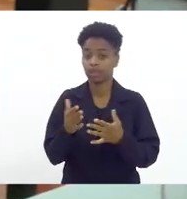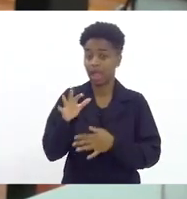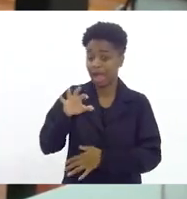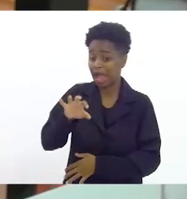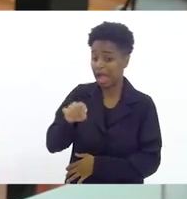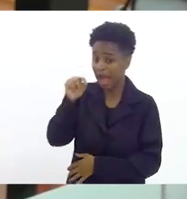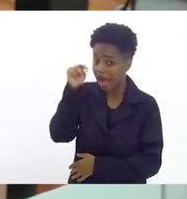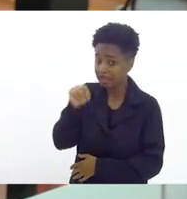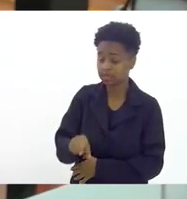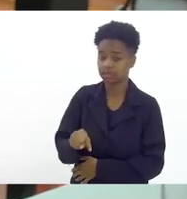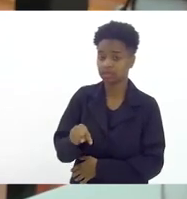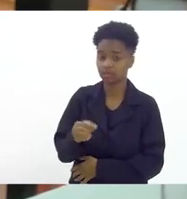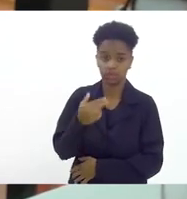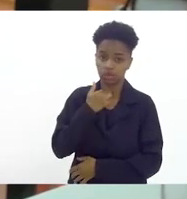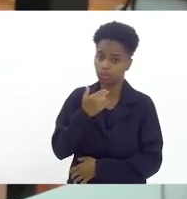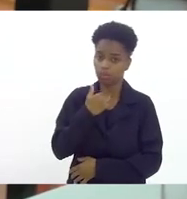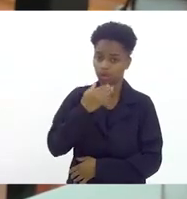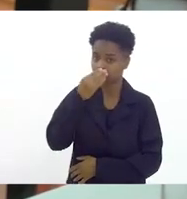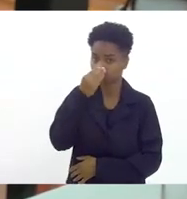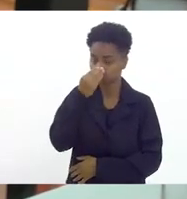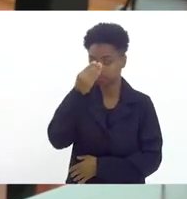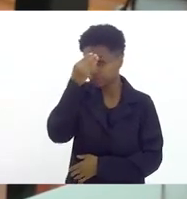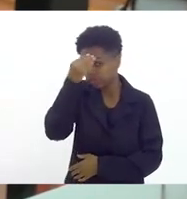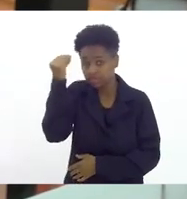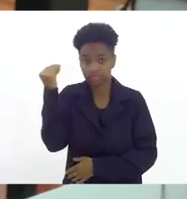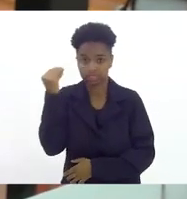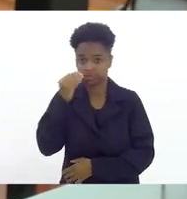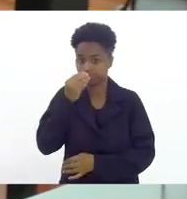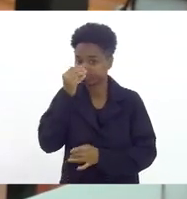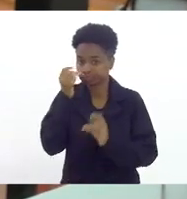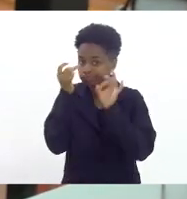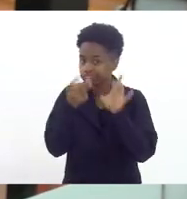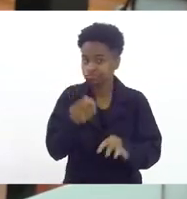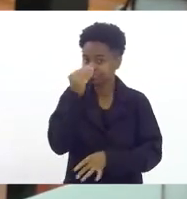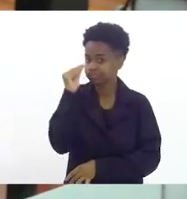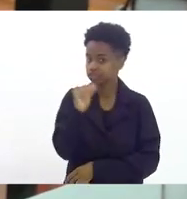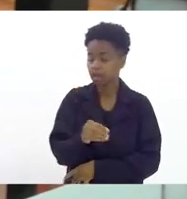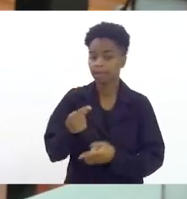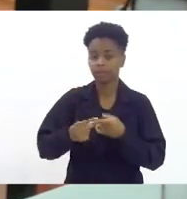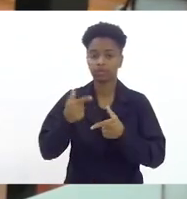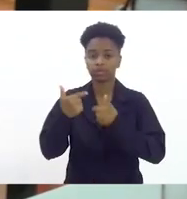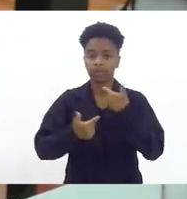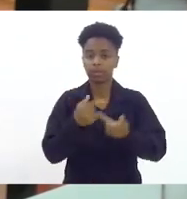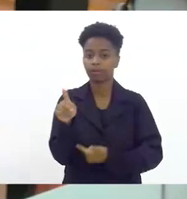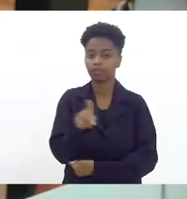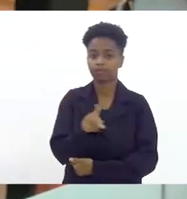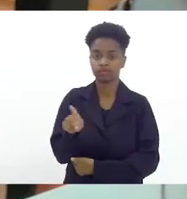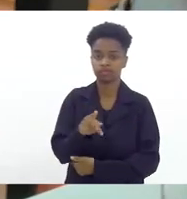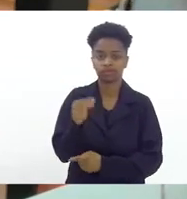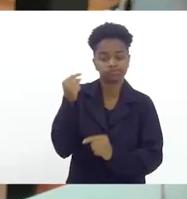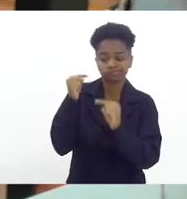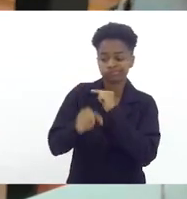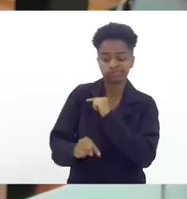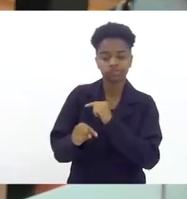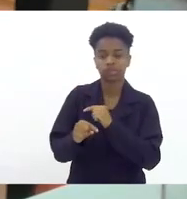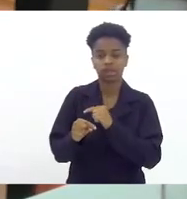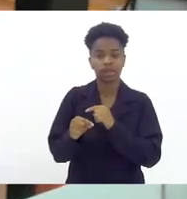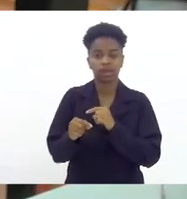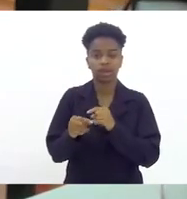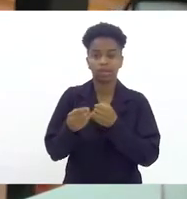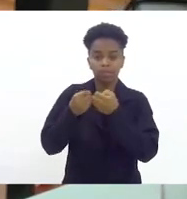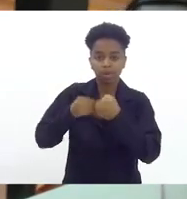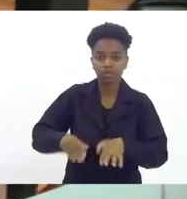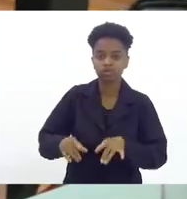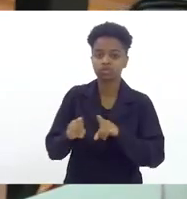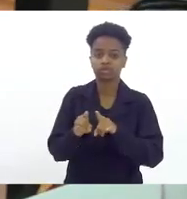aqui nessa casa não pode ser esquecido que o trabalho do professor não tem nada a ver com a precarização e